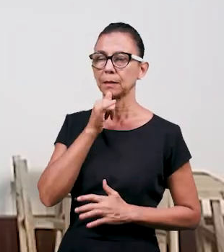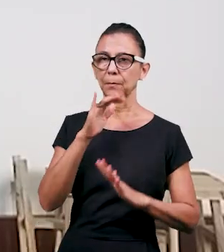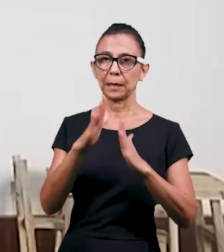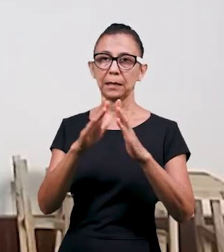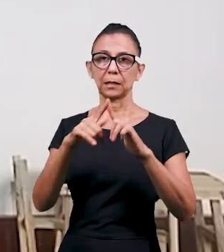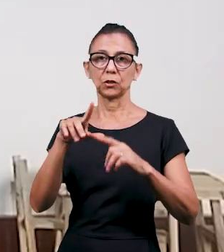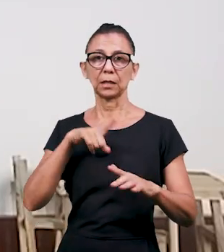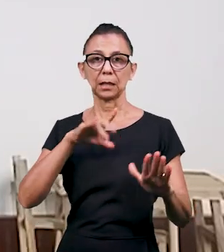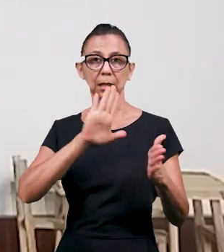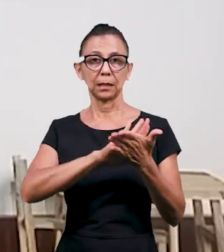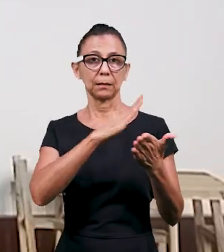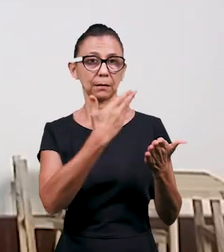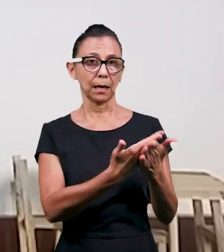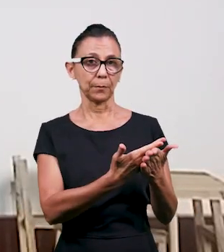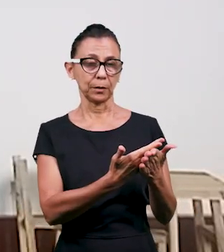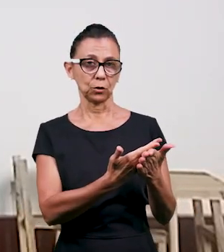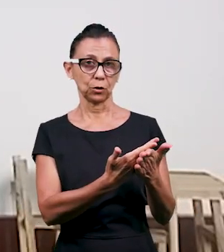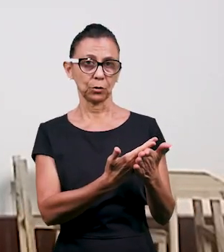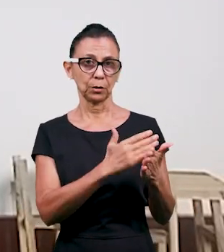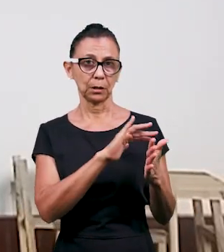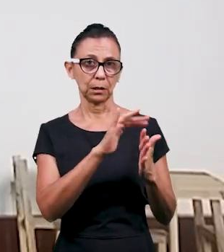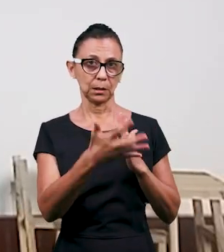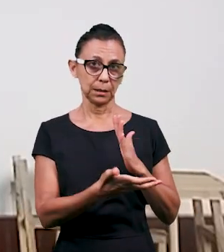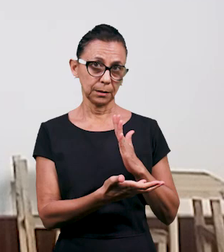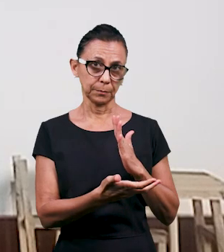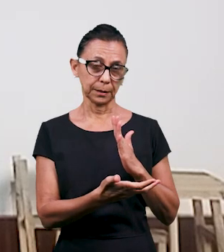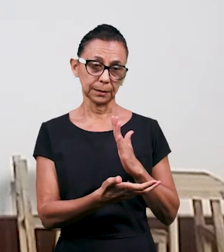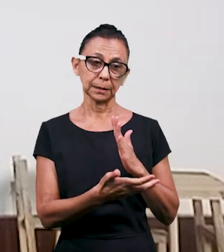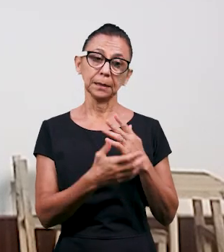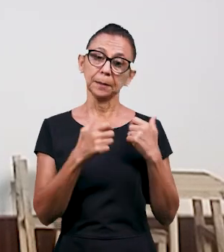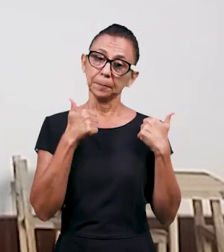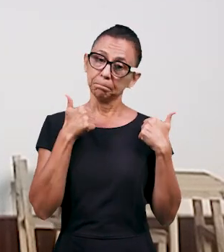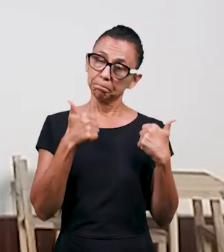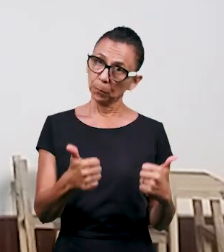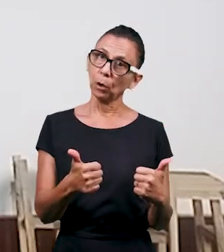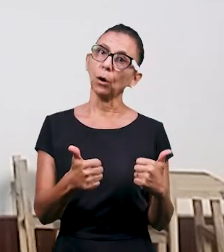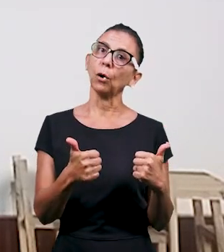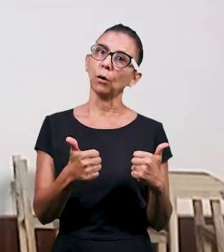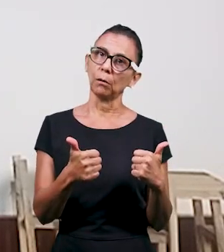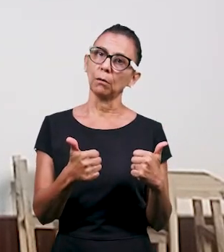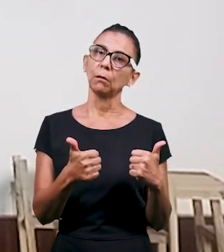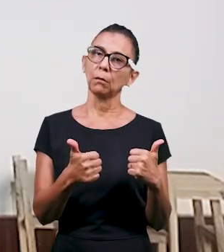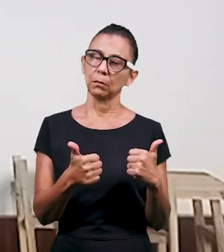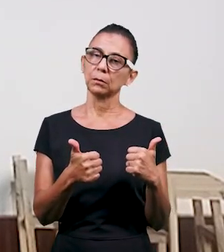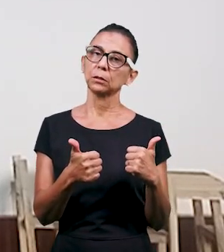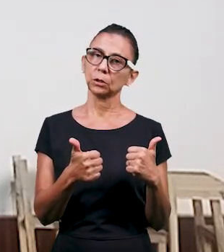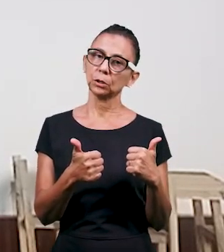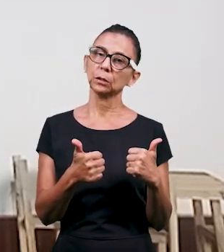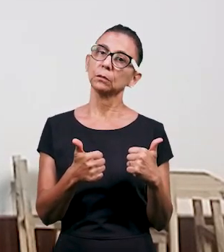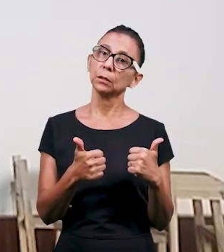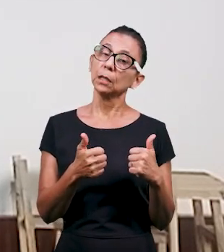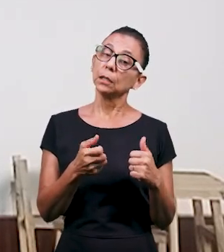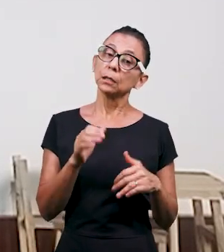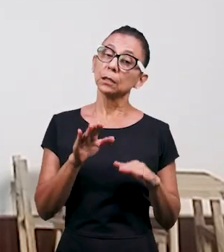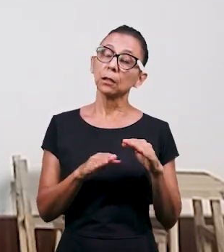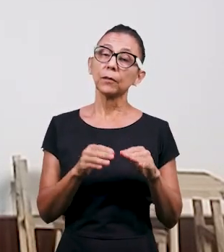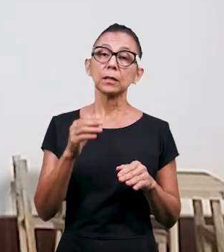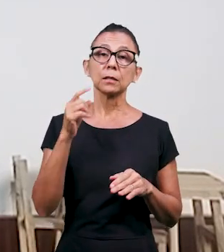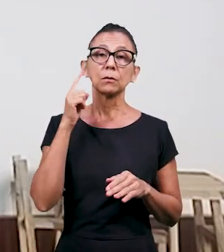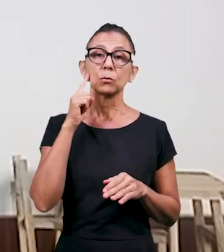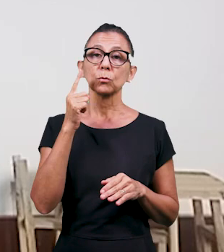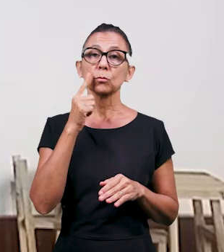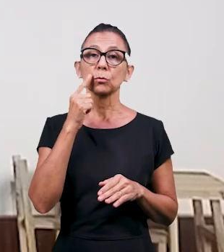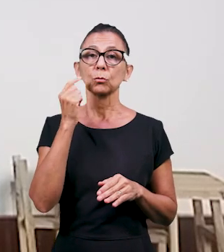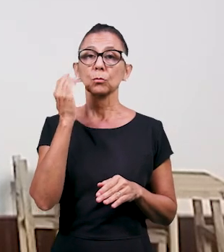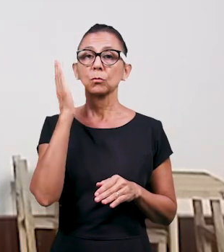é um grande passo, né? Se nós pensarmos nesse surdo cego, que pode ser que ele use a Libras tátil, ou pode ser que ele era surdo